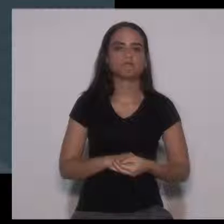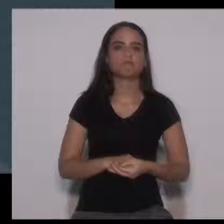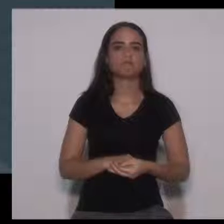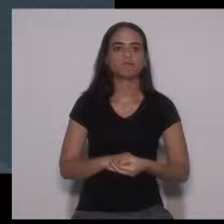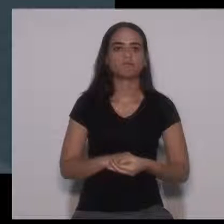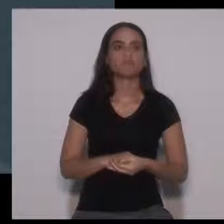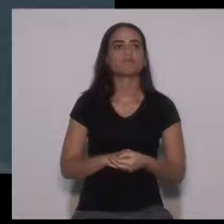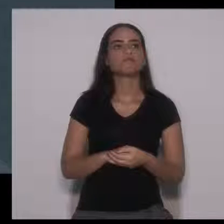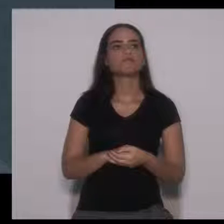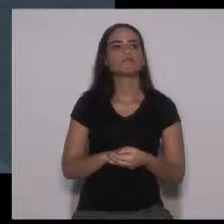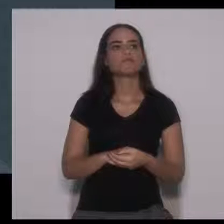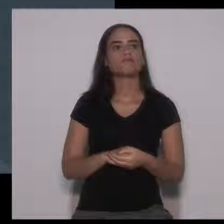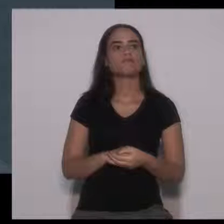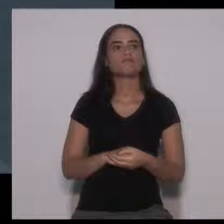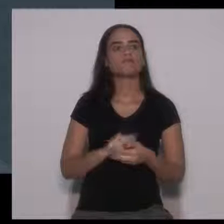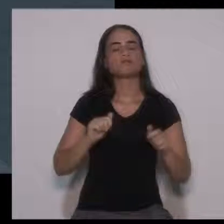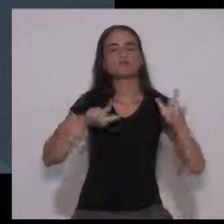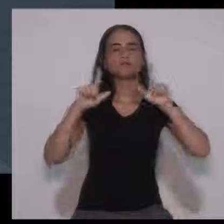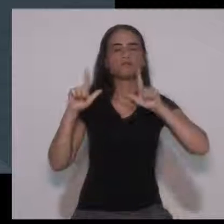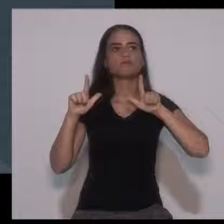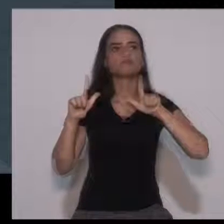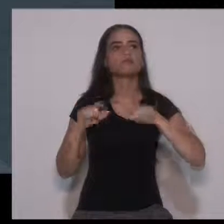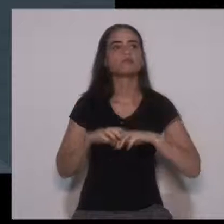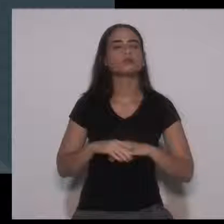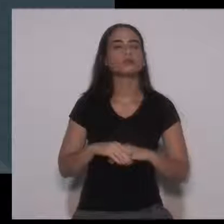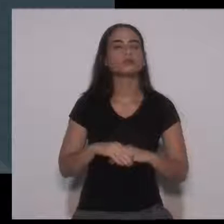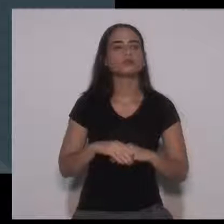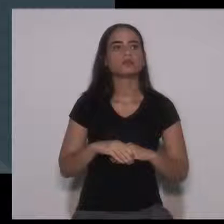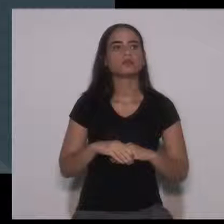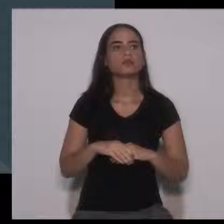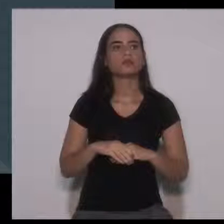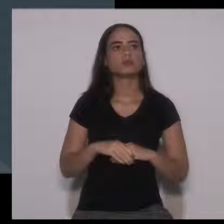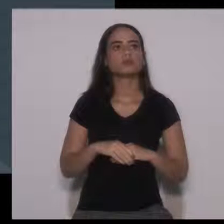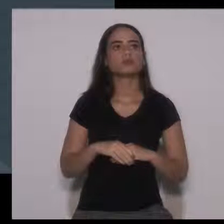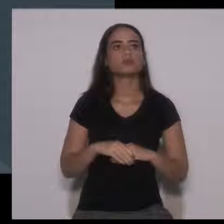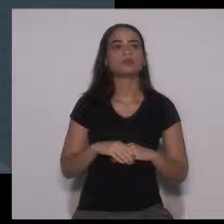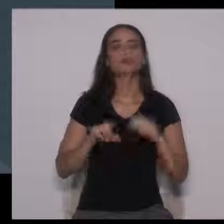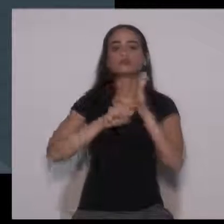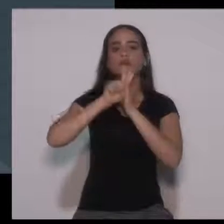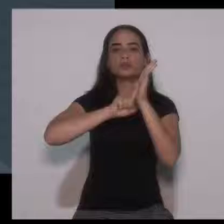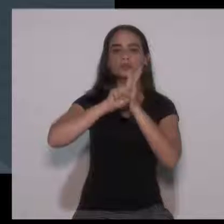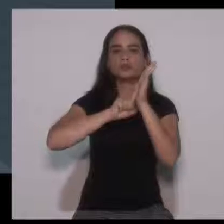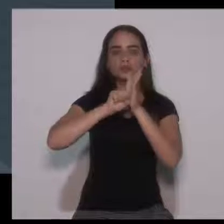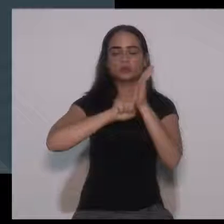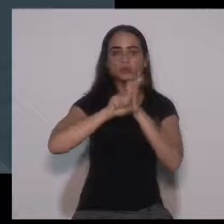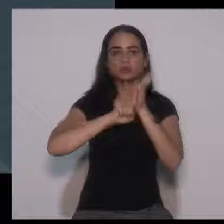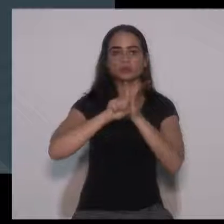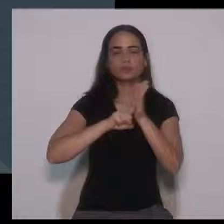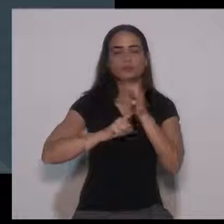O segundo slide está aí já, né, por favor. Isso aí são os números de